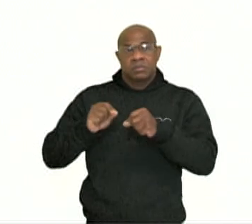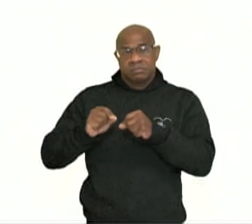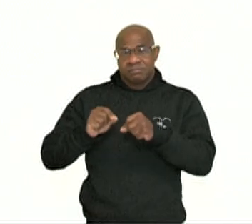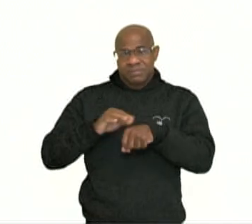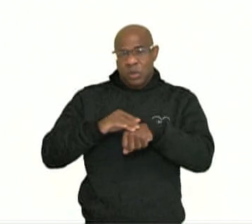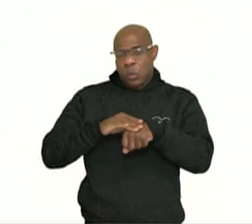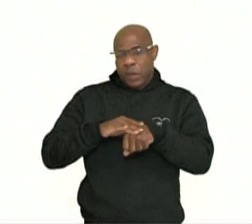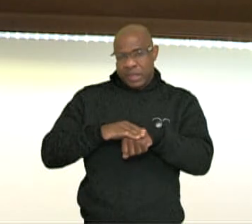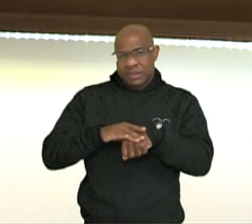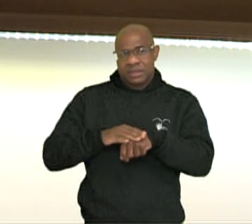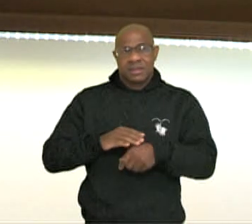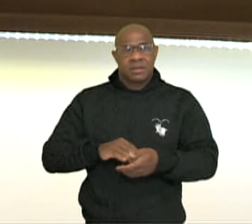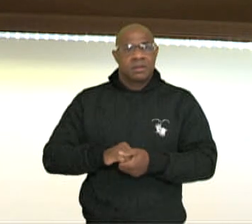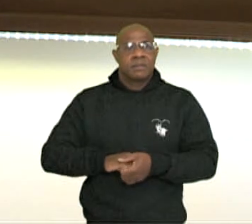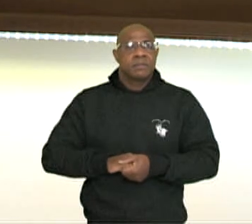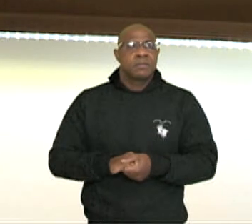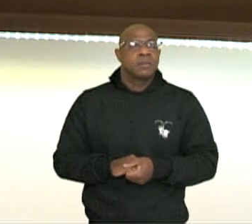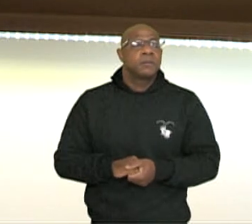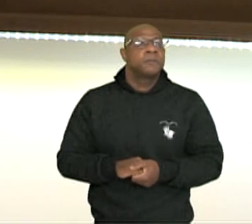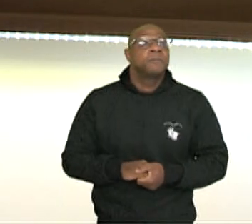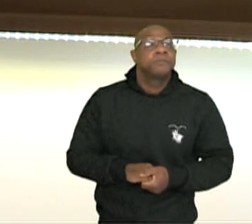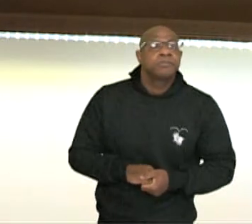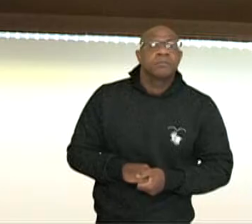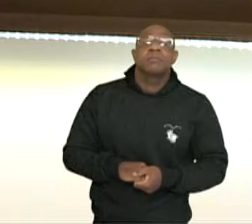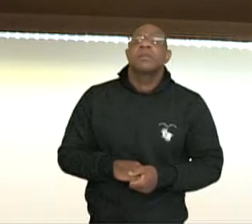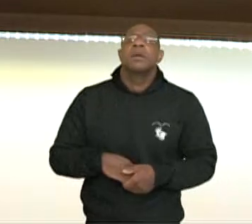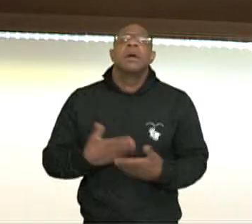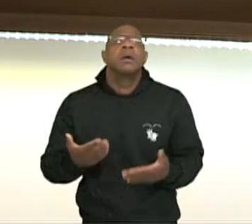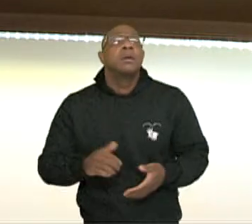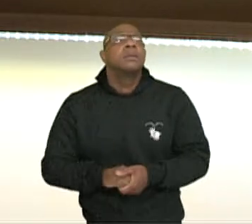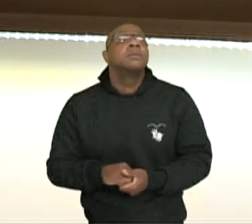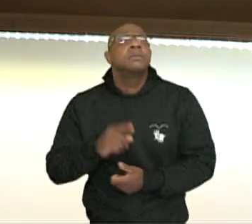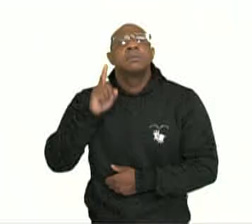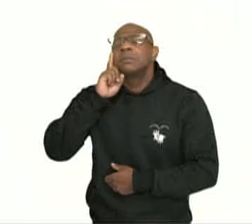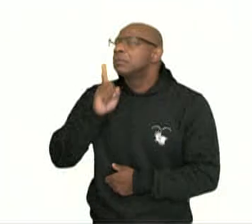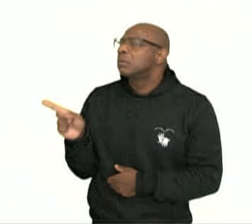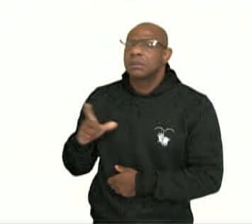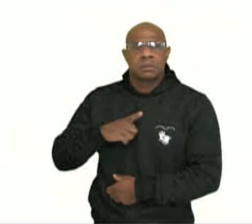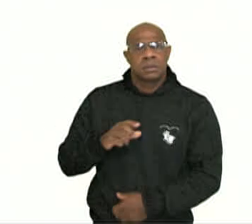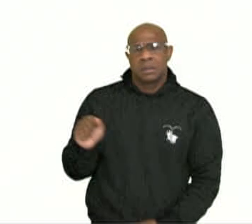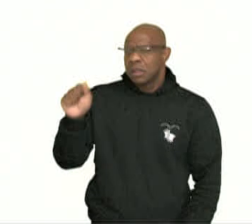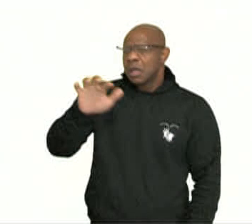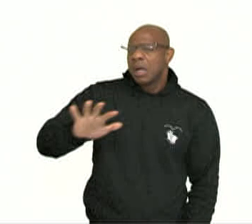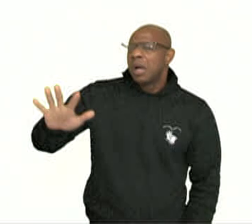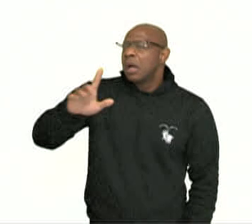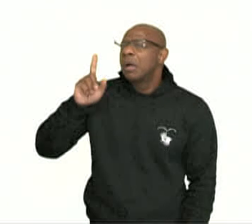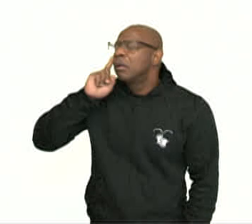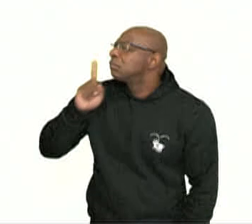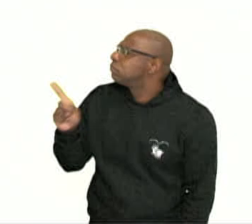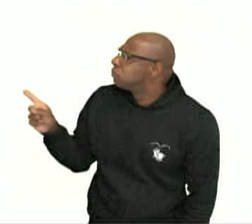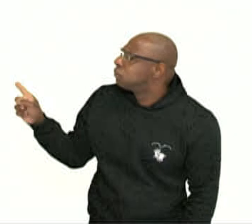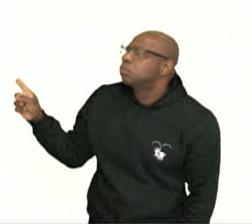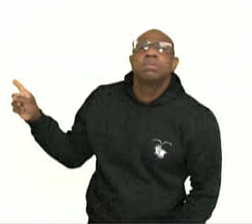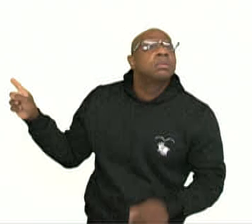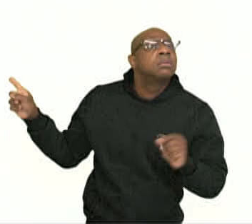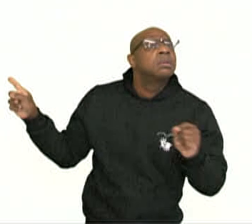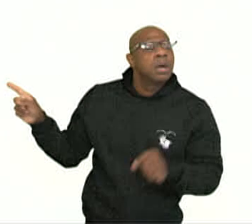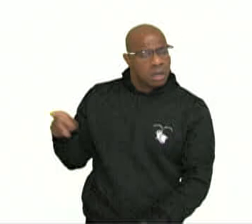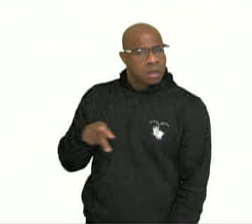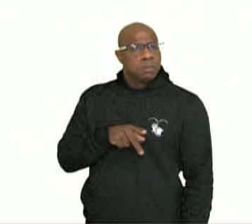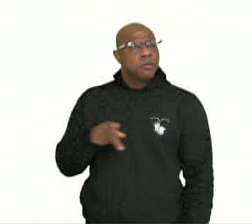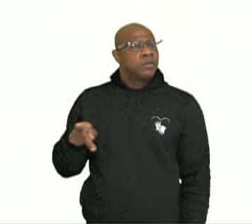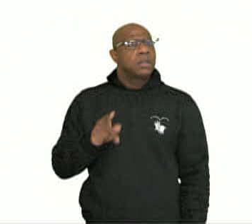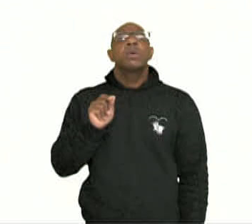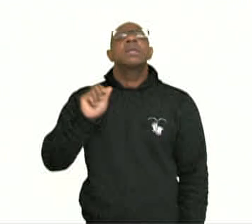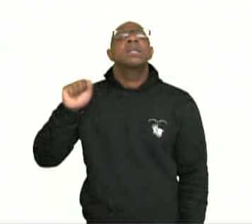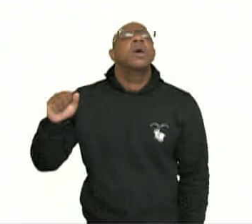osteoporose, ok? Vamos saber um pouquinho mais. Muito bem, a gente está vendo uma cena ali meio que intrigante, né? Professora, o que